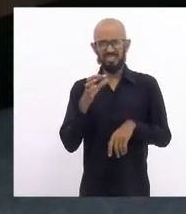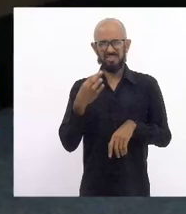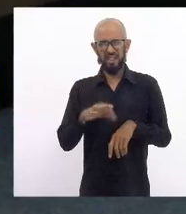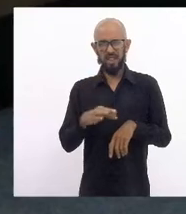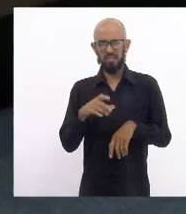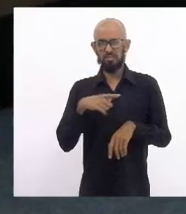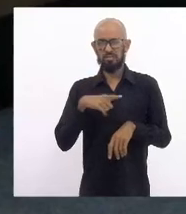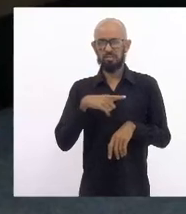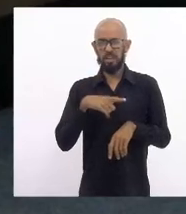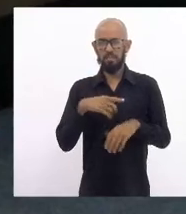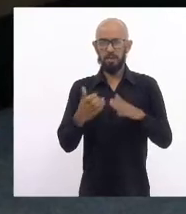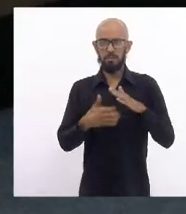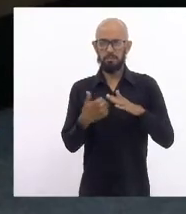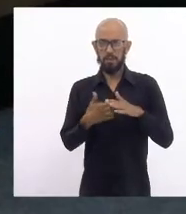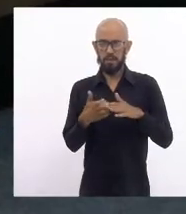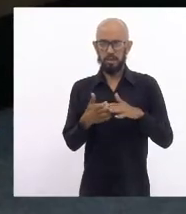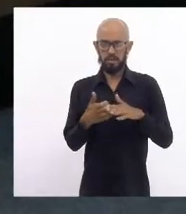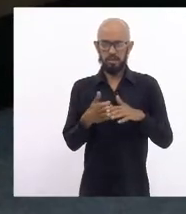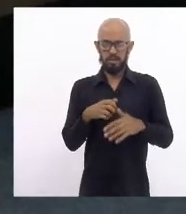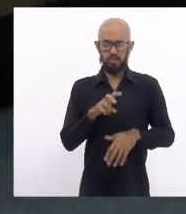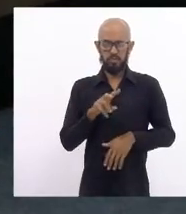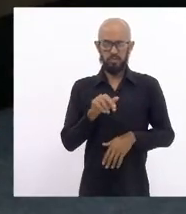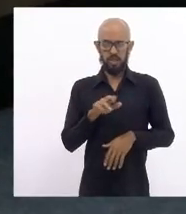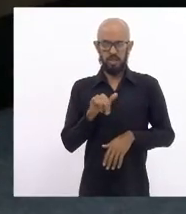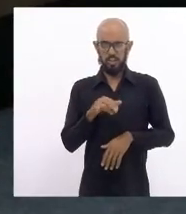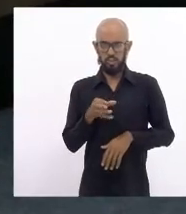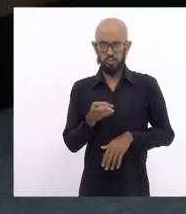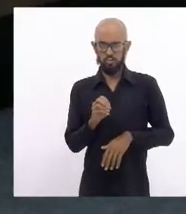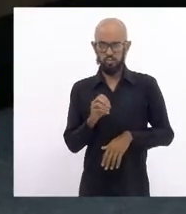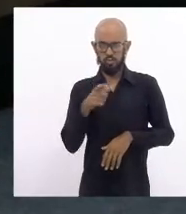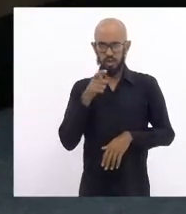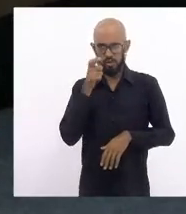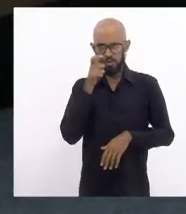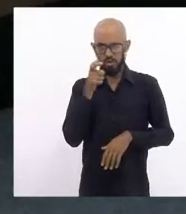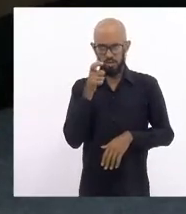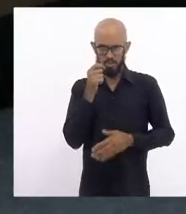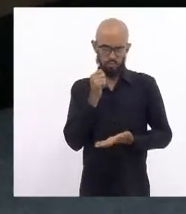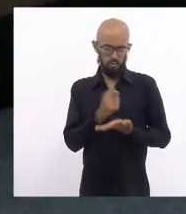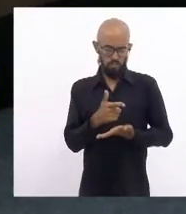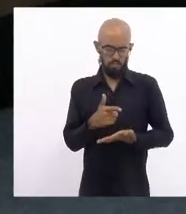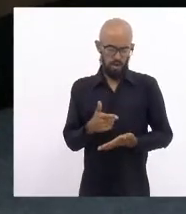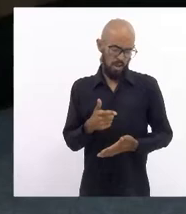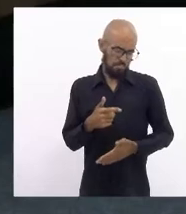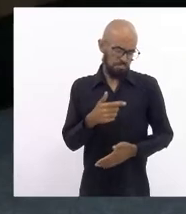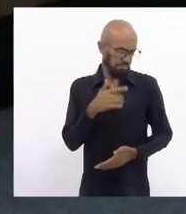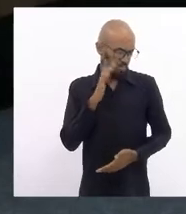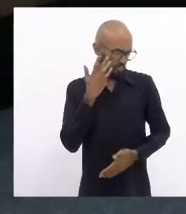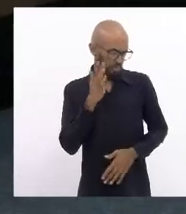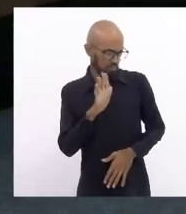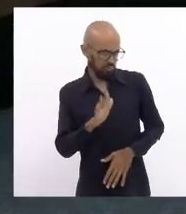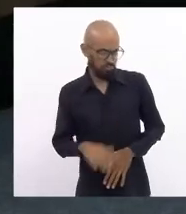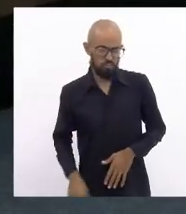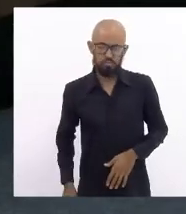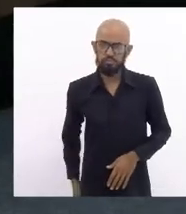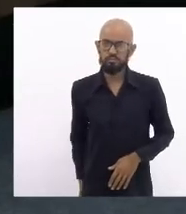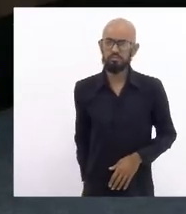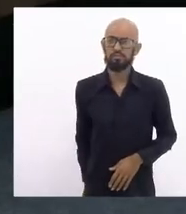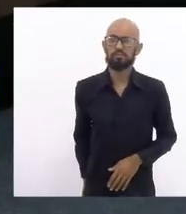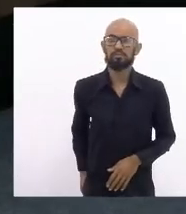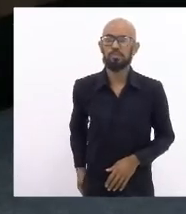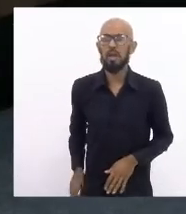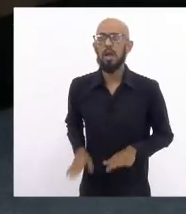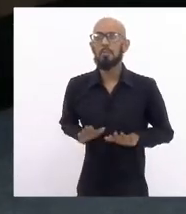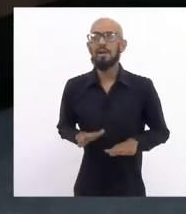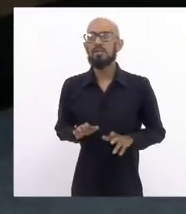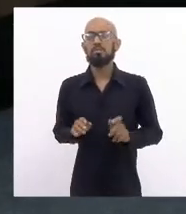varejo que deseja comprar o clube da Tamoio, não é isso? Me parece que é isso. Não é possível que não se